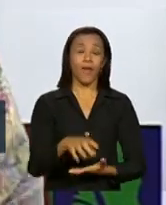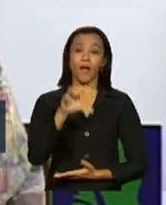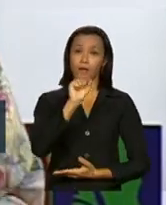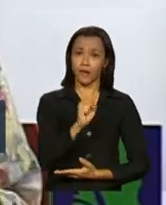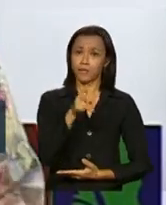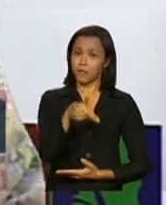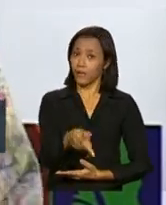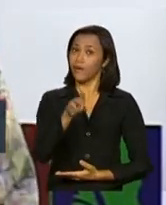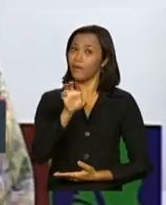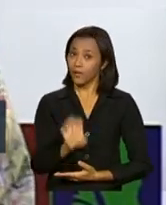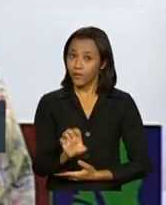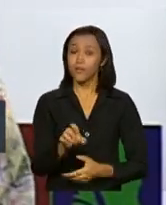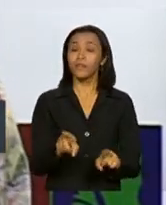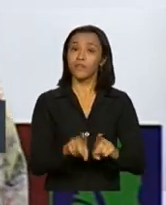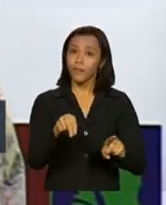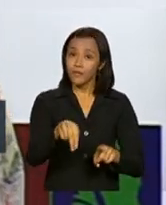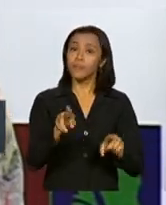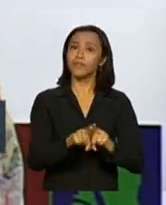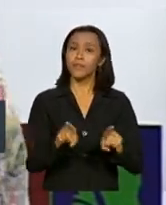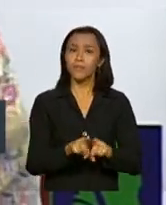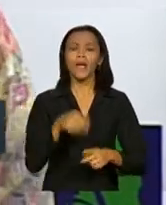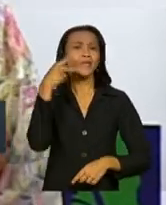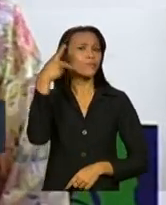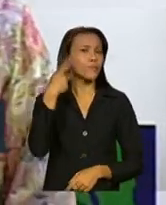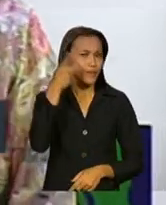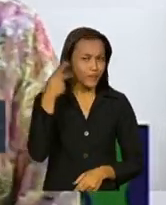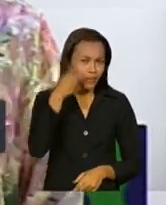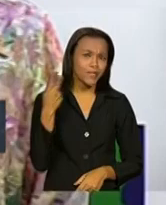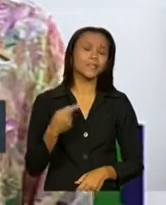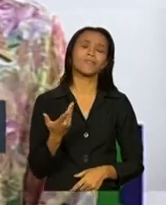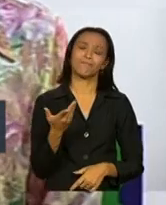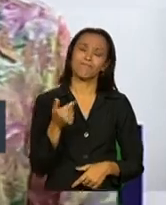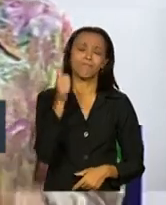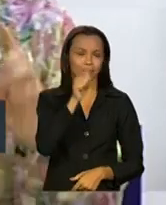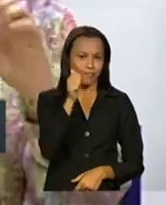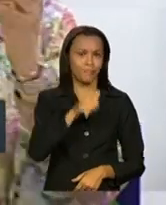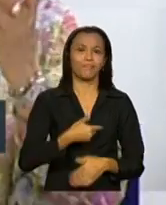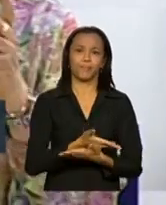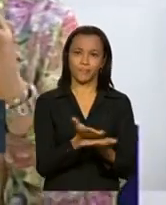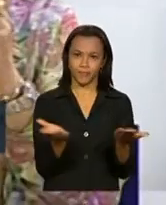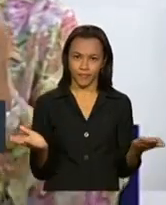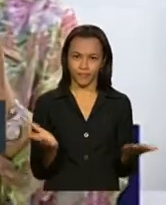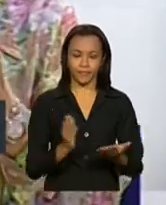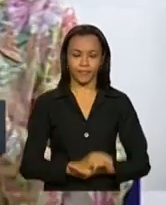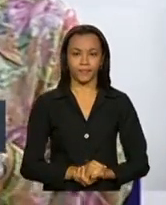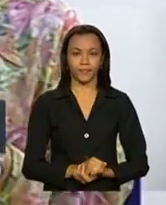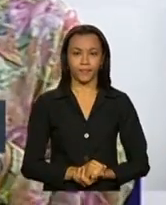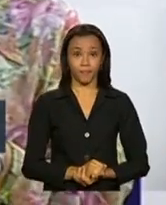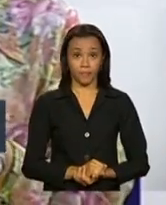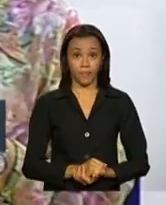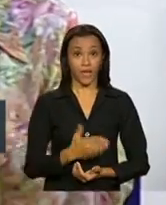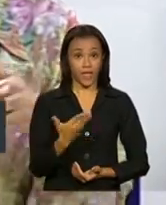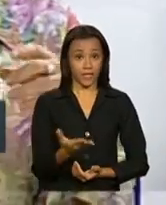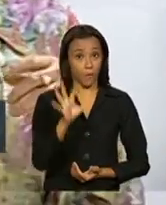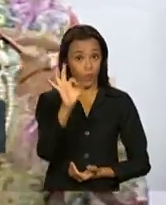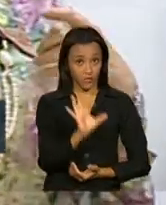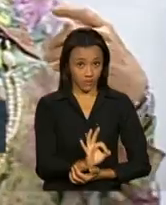políticas públicas para as mulheres né E esse percentual